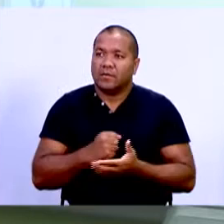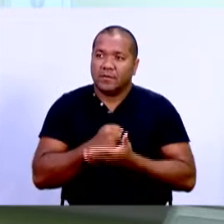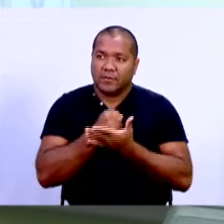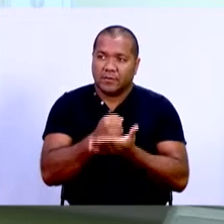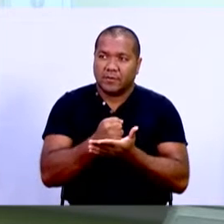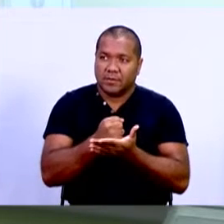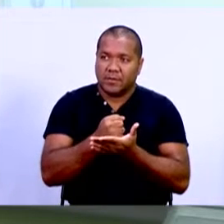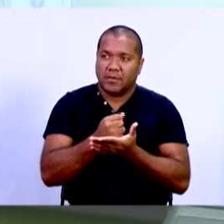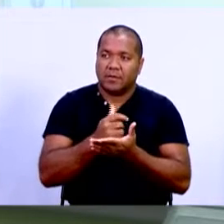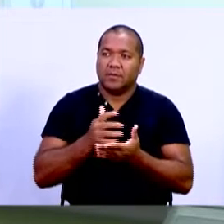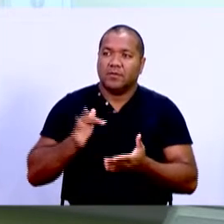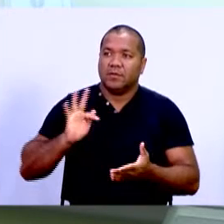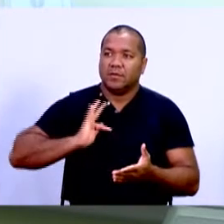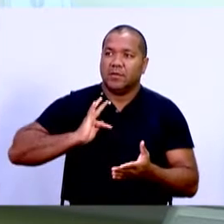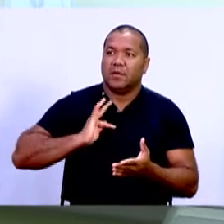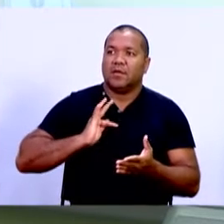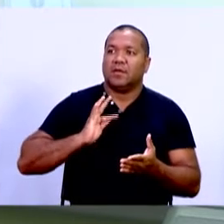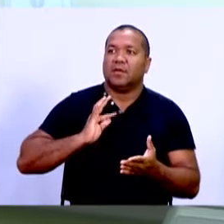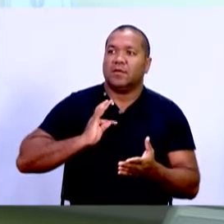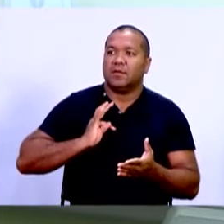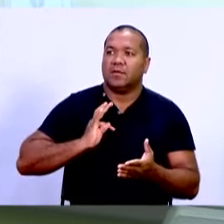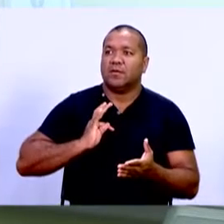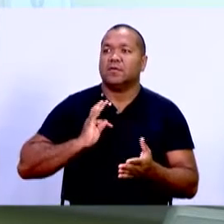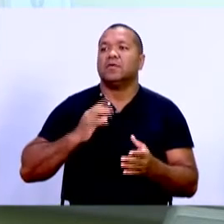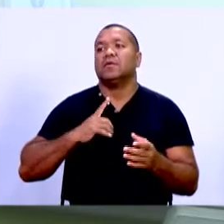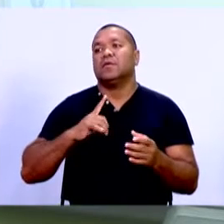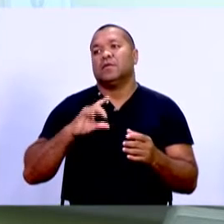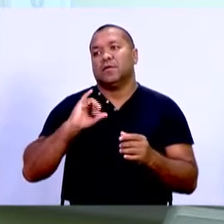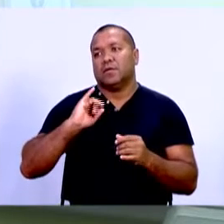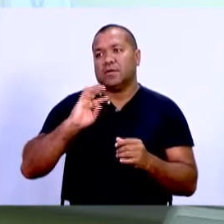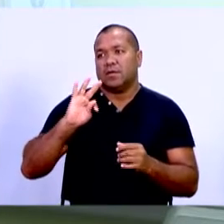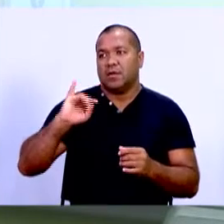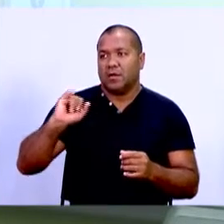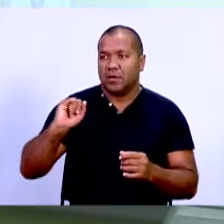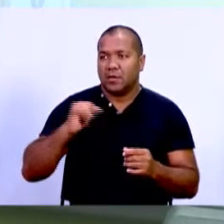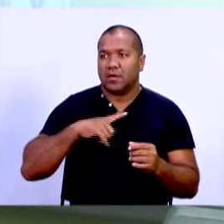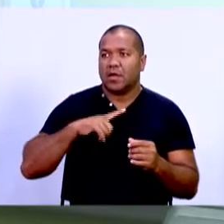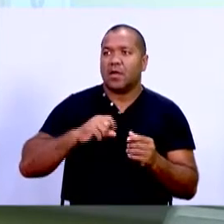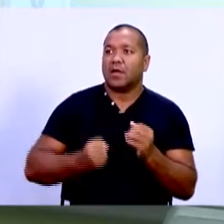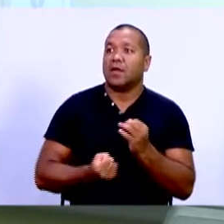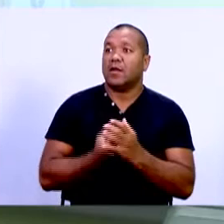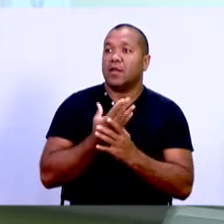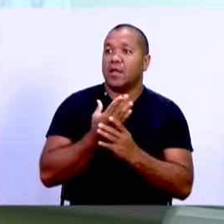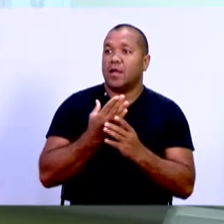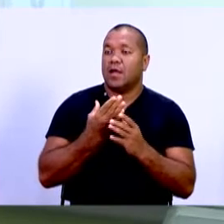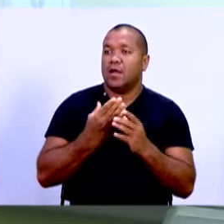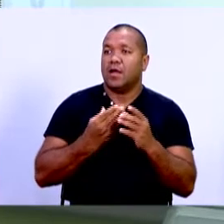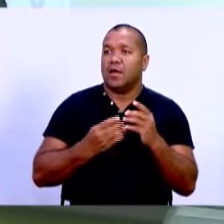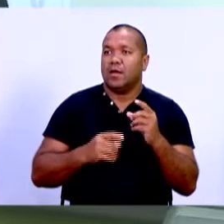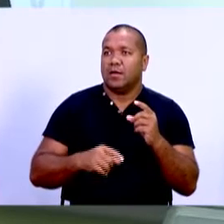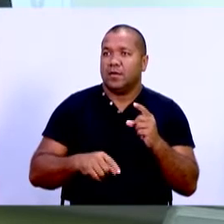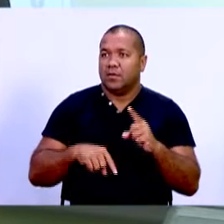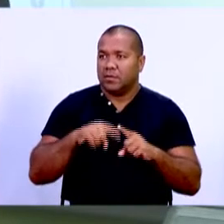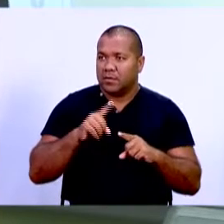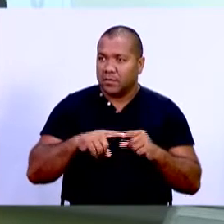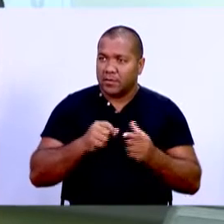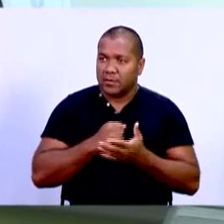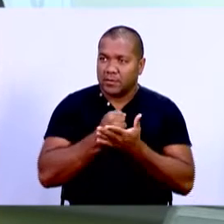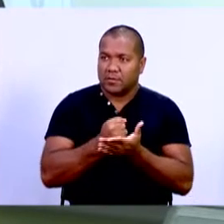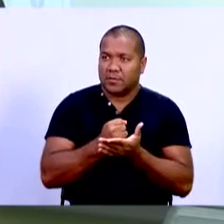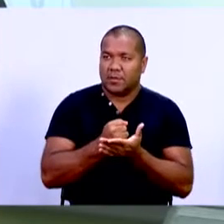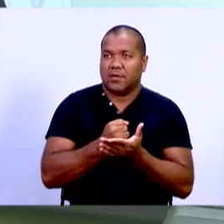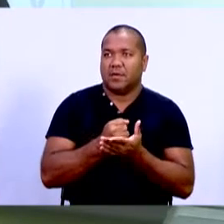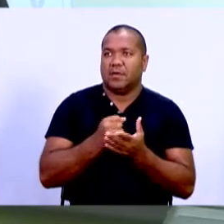os técnicos de TI a desenvolver ferramentas que vão atender às necessidades da instituição. Eu vou mostrar aqui no quadro para